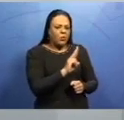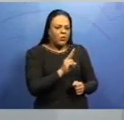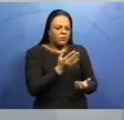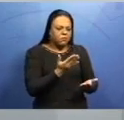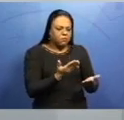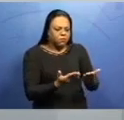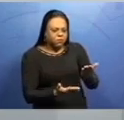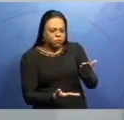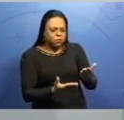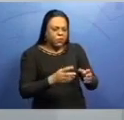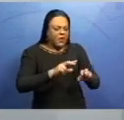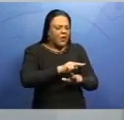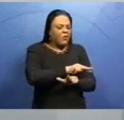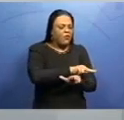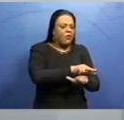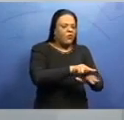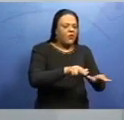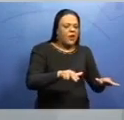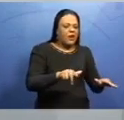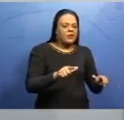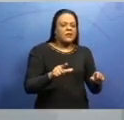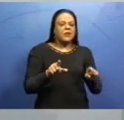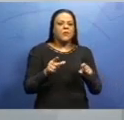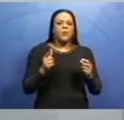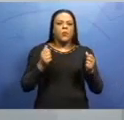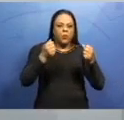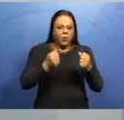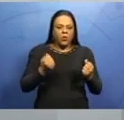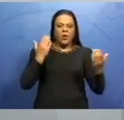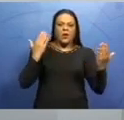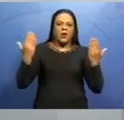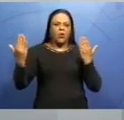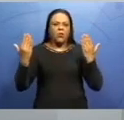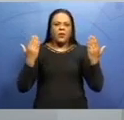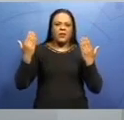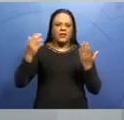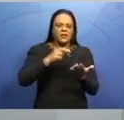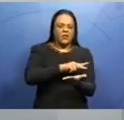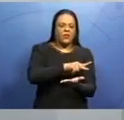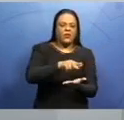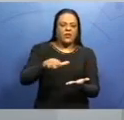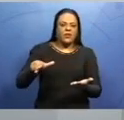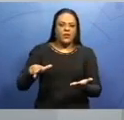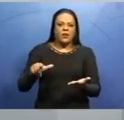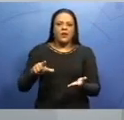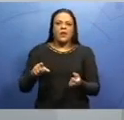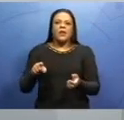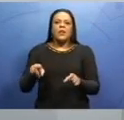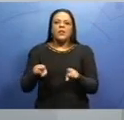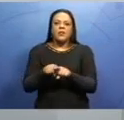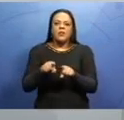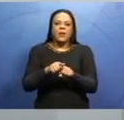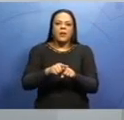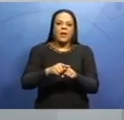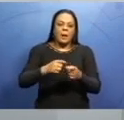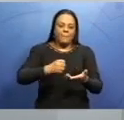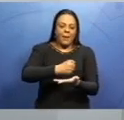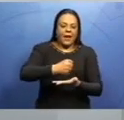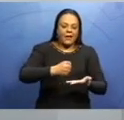física, servindo para comparações eventuais, além de ser padrão para outras